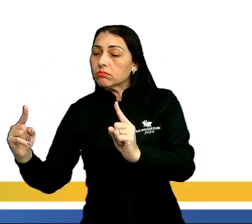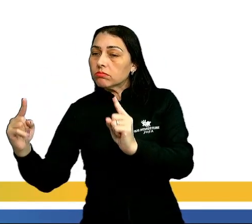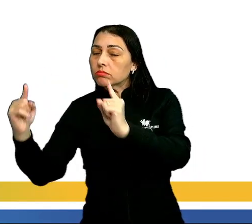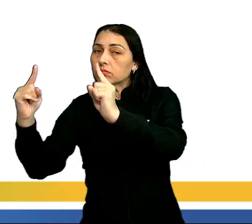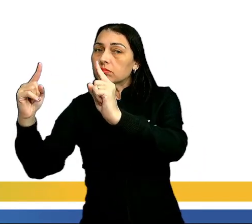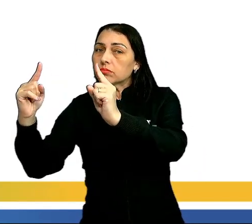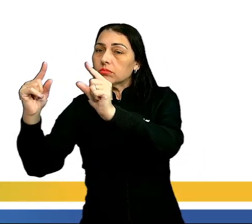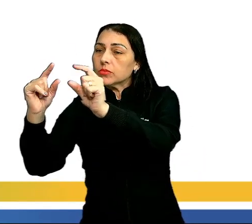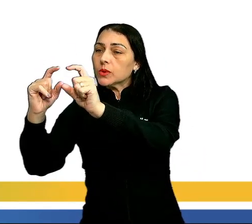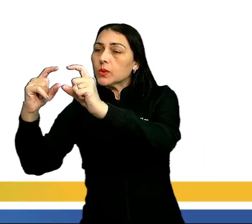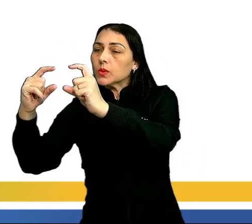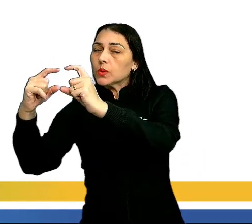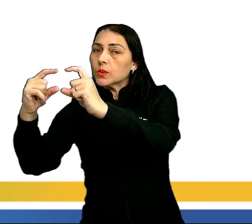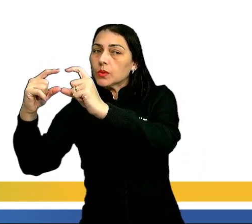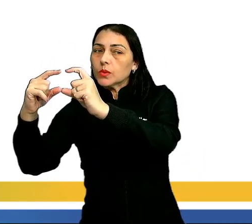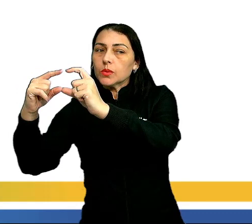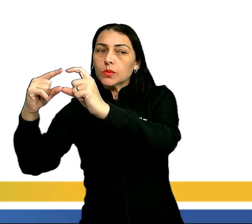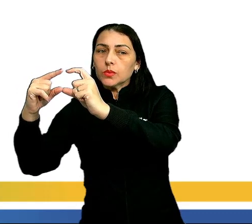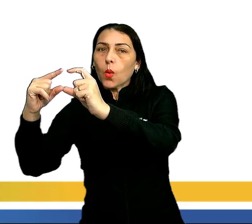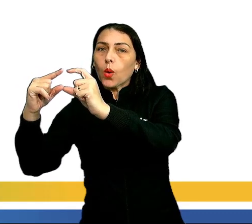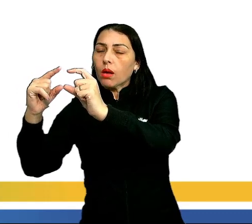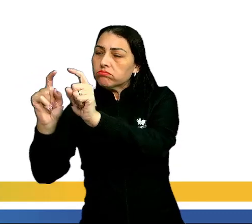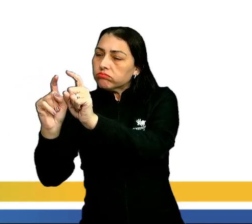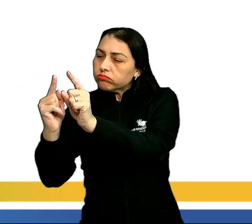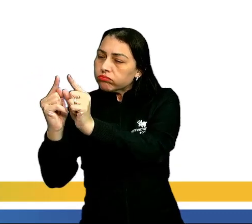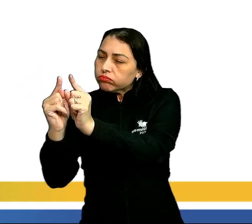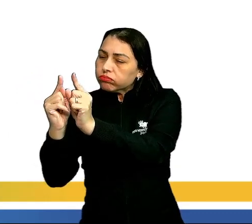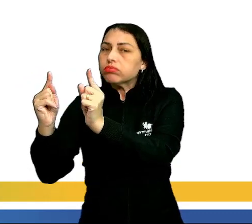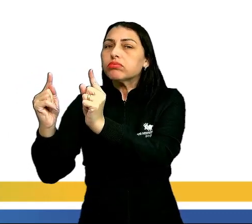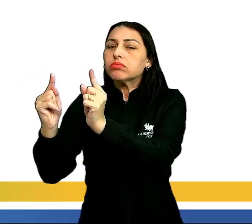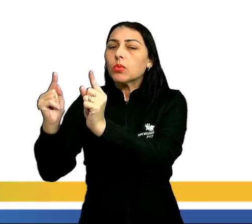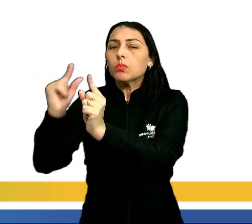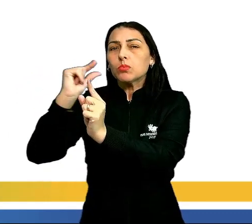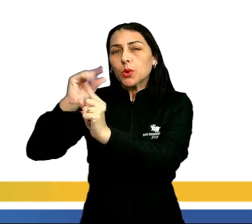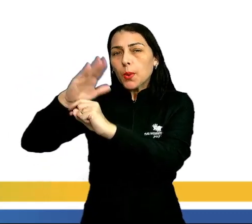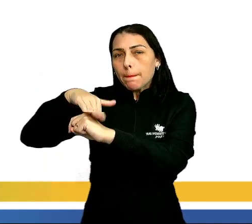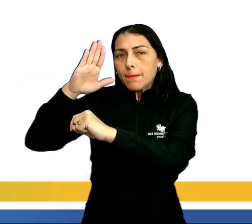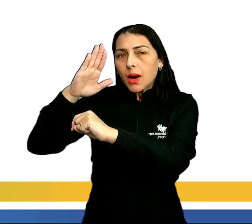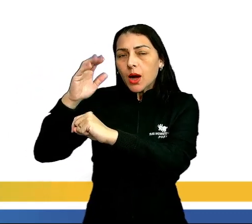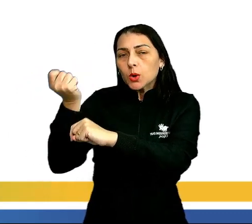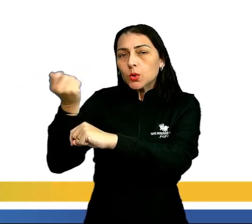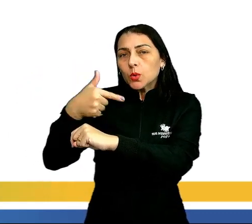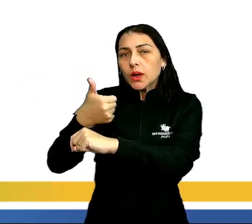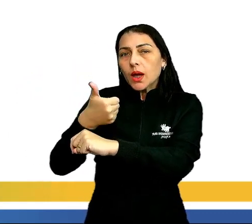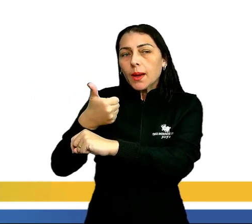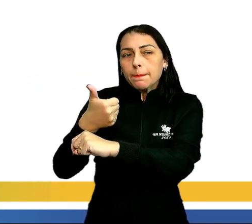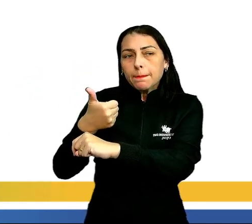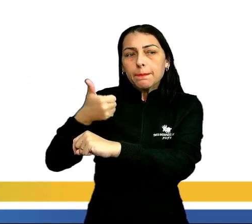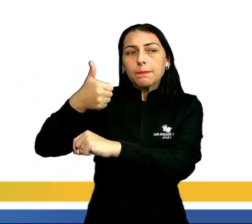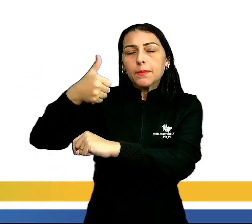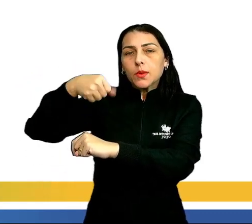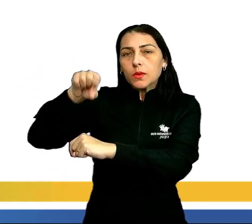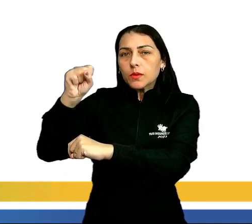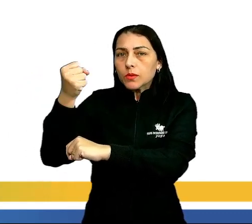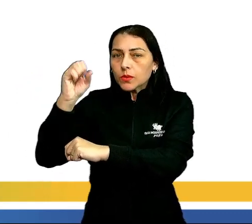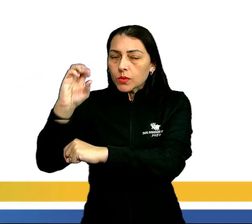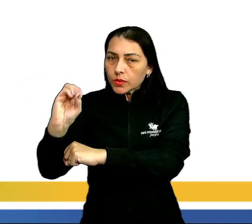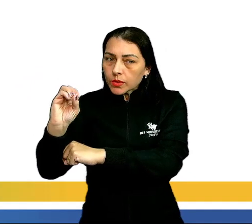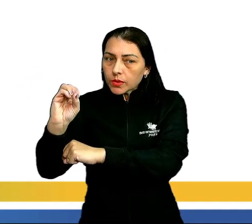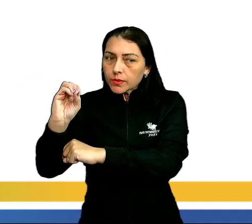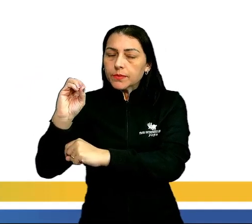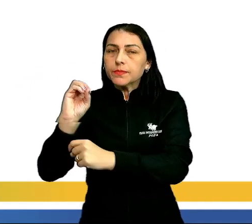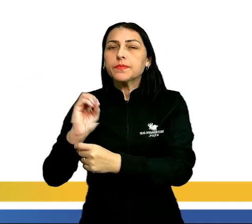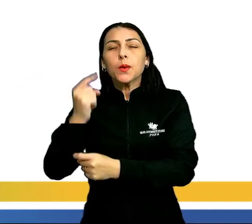população adulta. E no ápice, quando a gente chega no topo, a gente vê uma diferença que, no caso aqui,